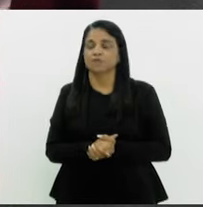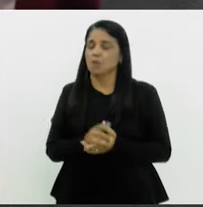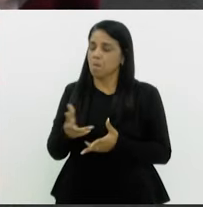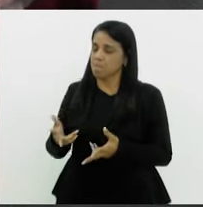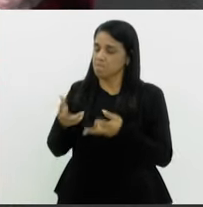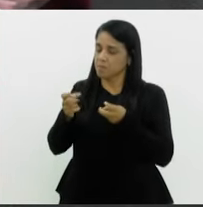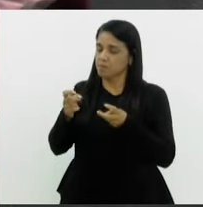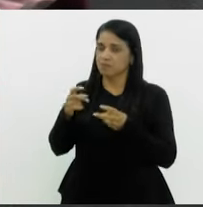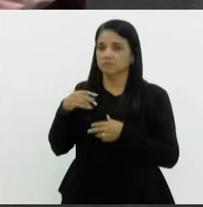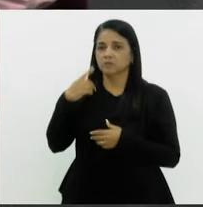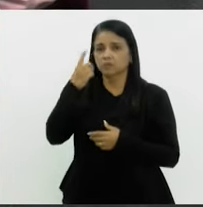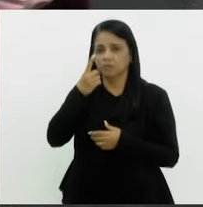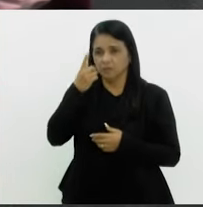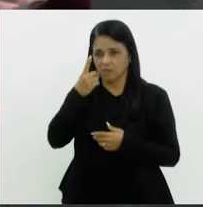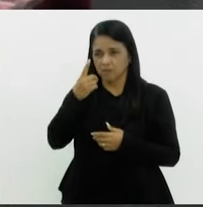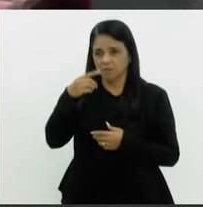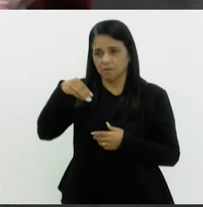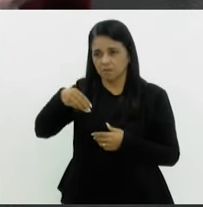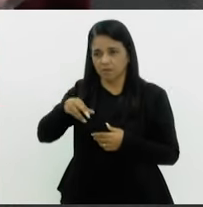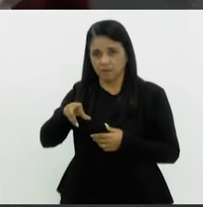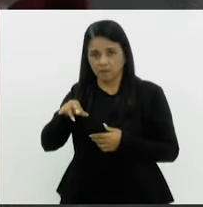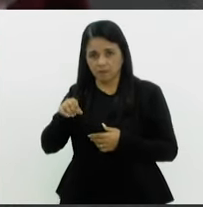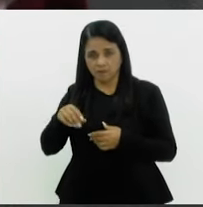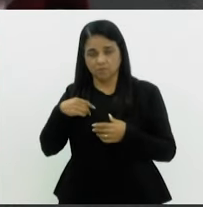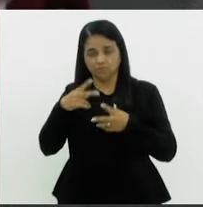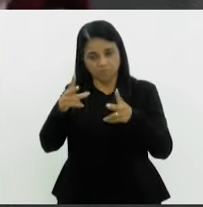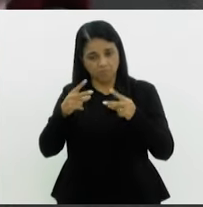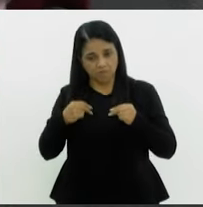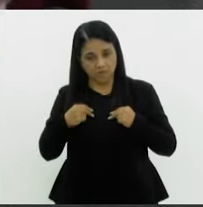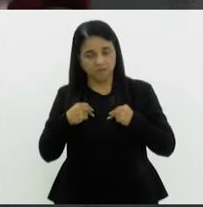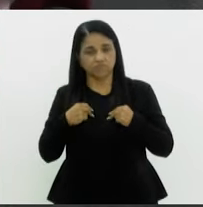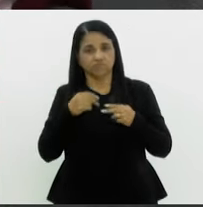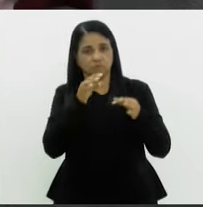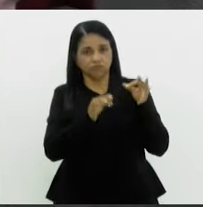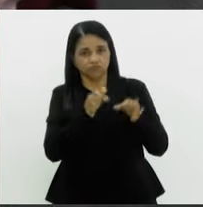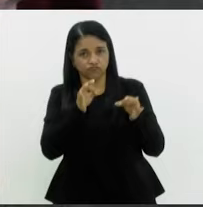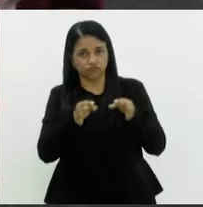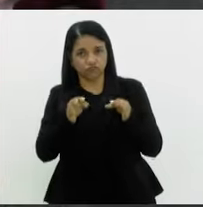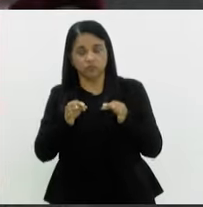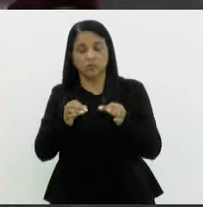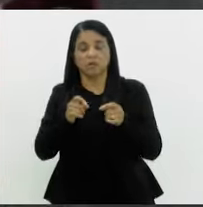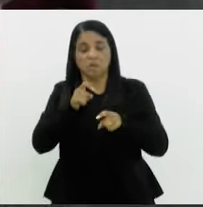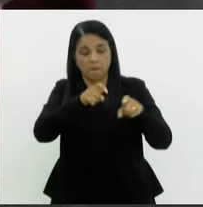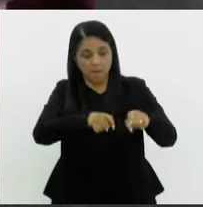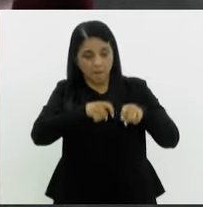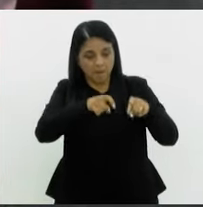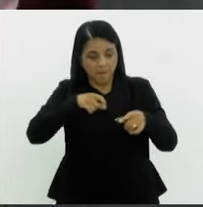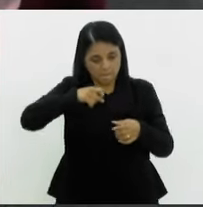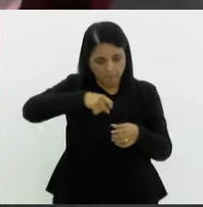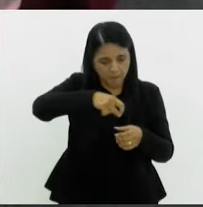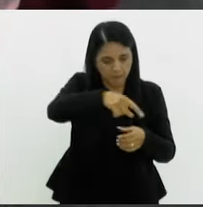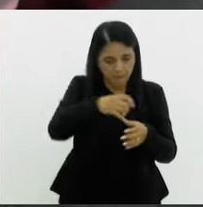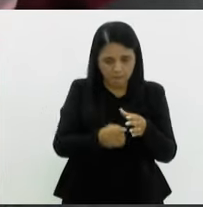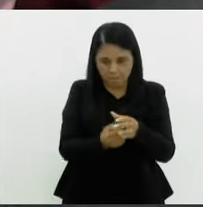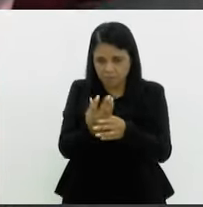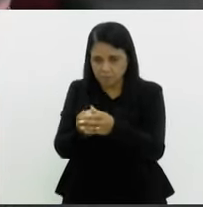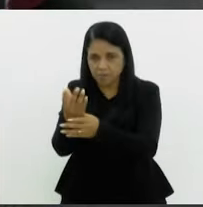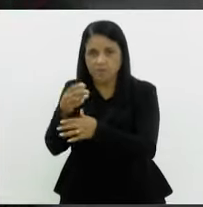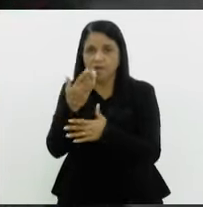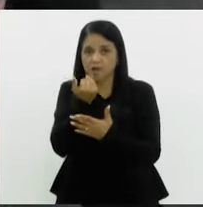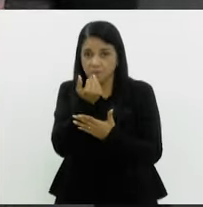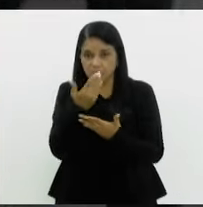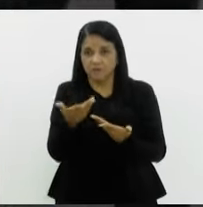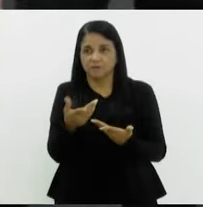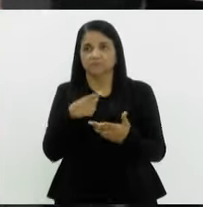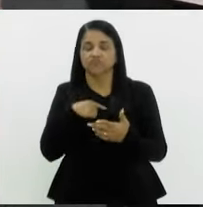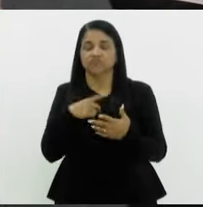além da questão da justiça e do aumento da produção de alimentos, eu vejo um outro mérito